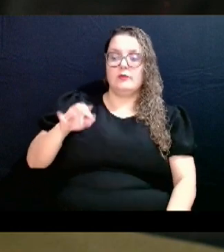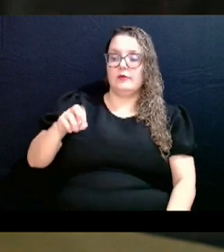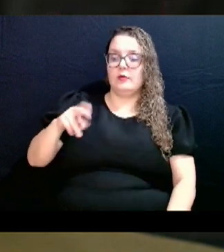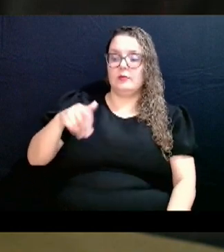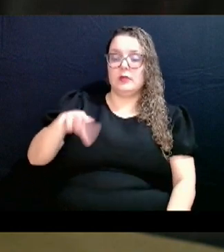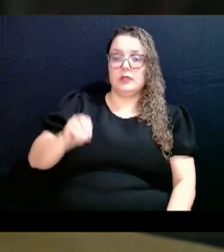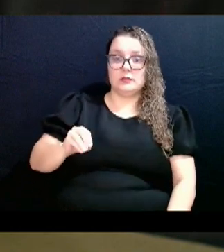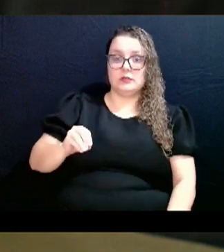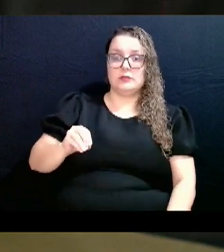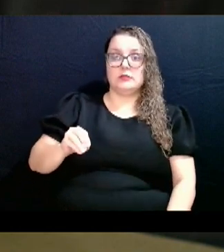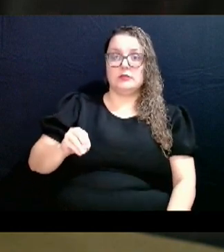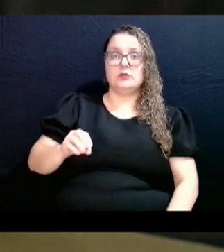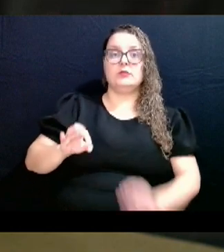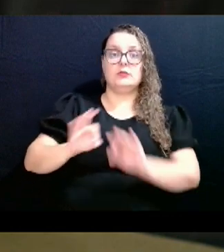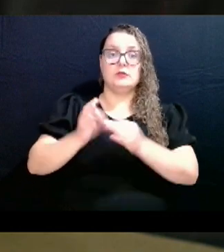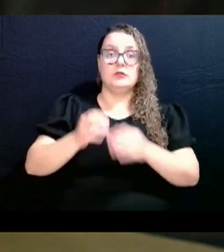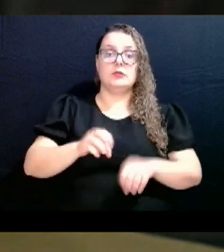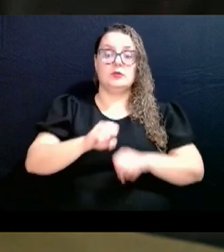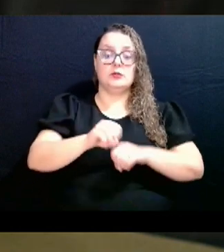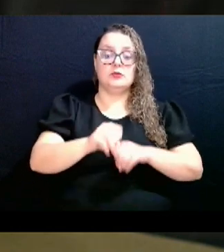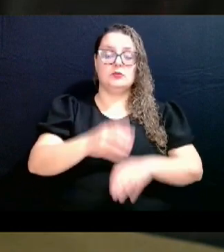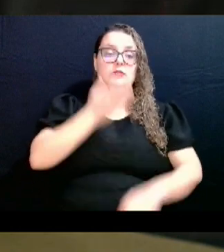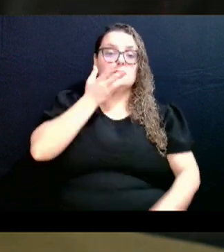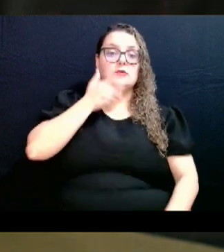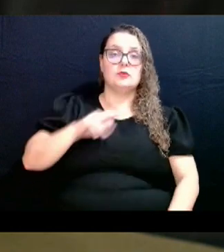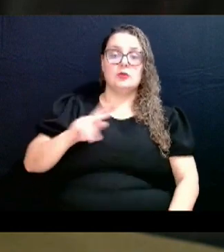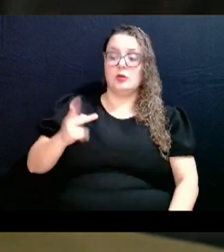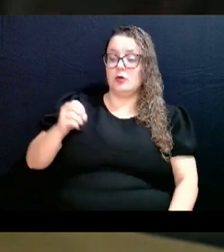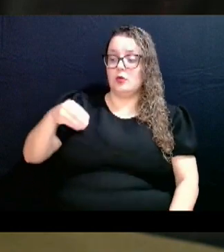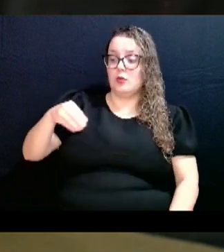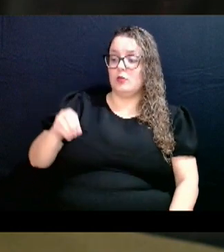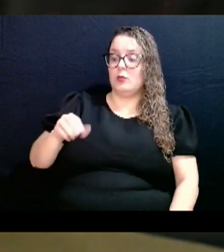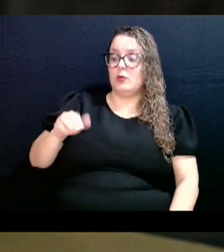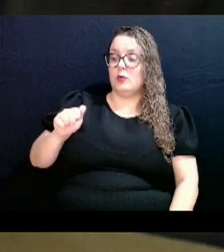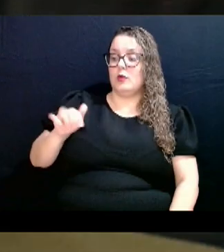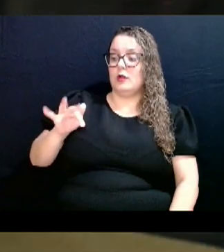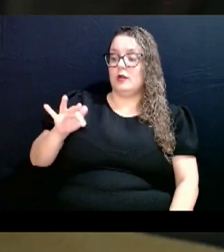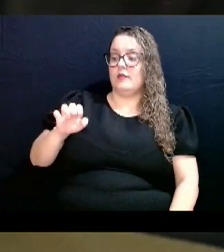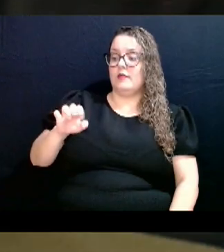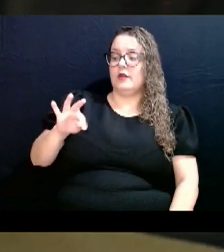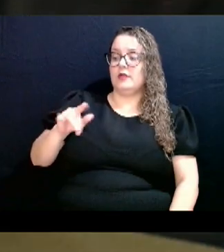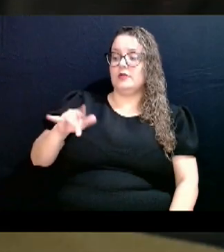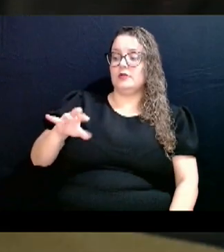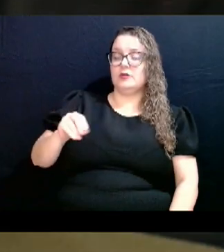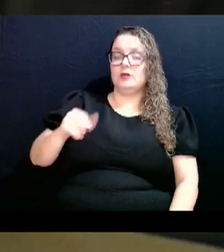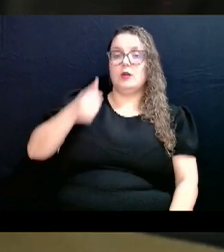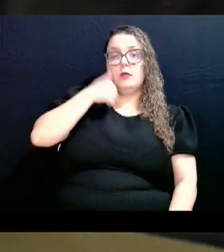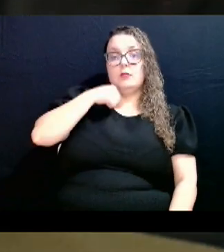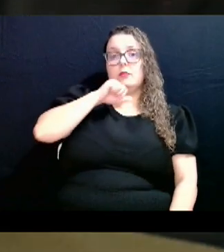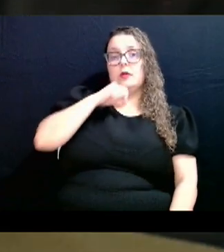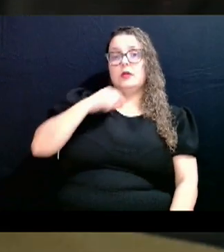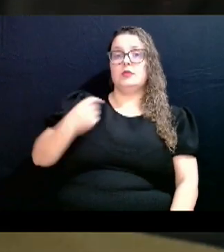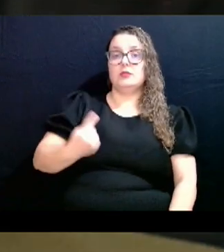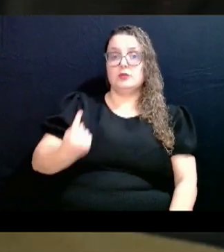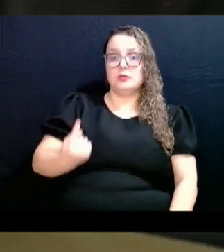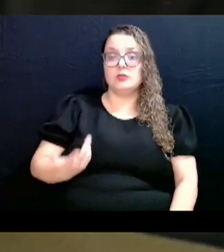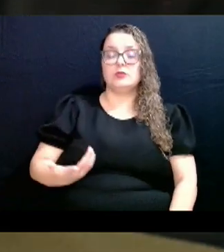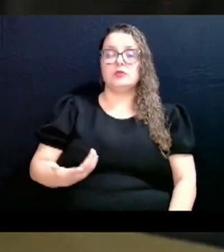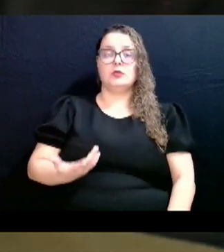dos filhos, famílias homoafetivas, mães solo por escolha, avós criando netos,